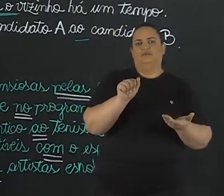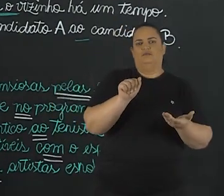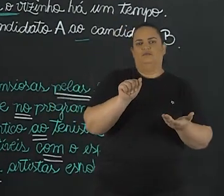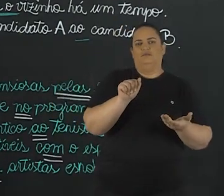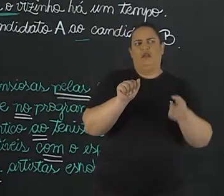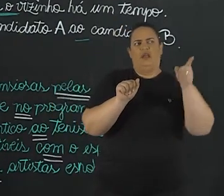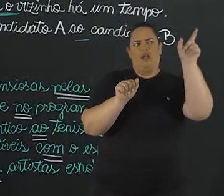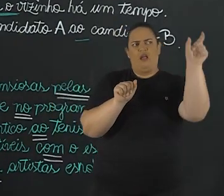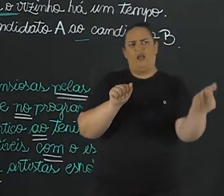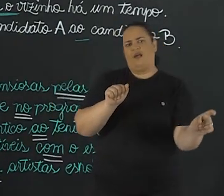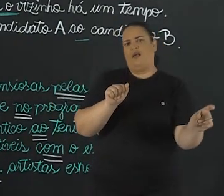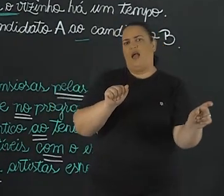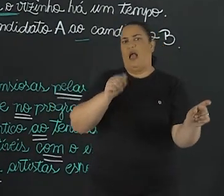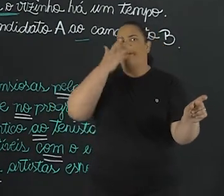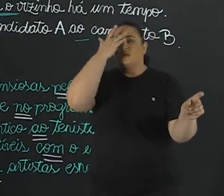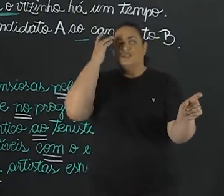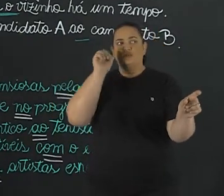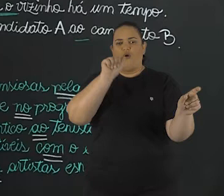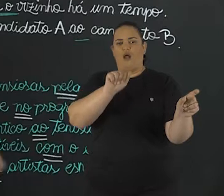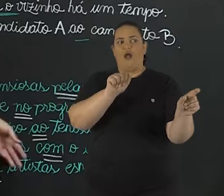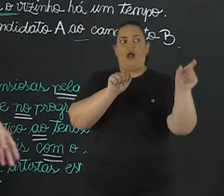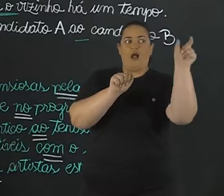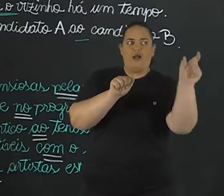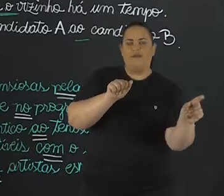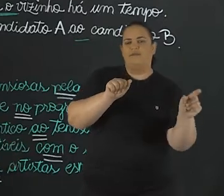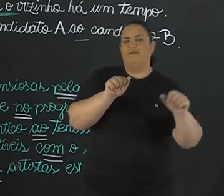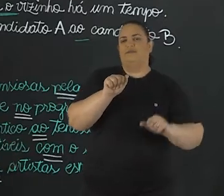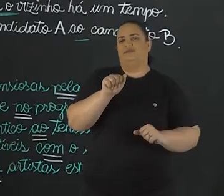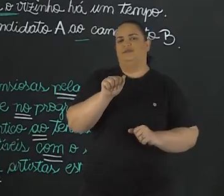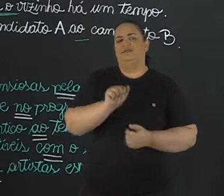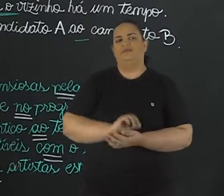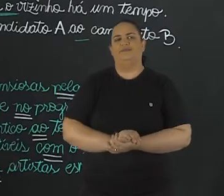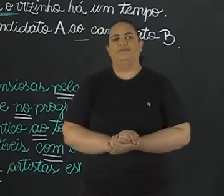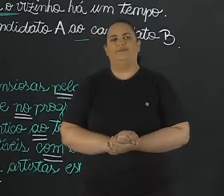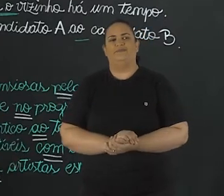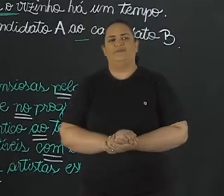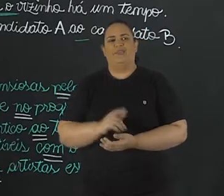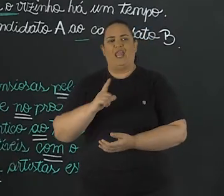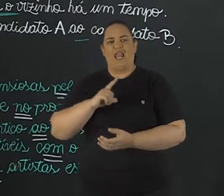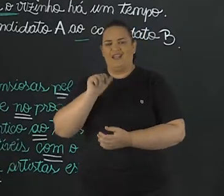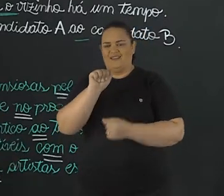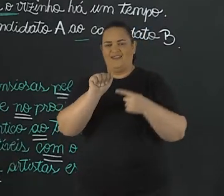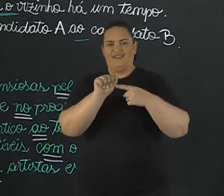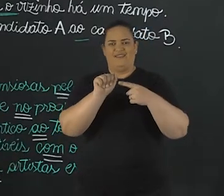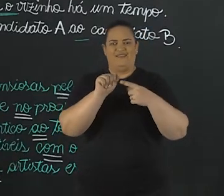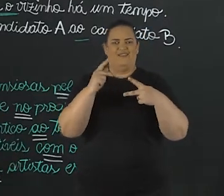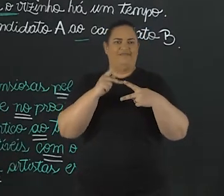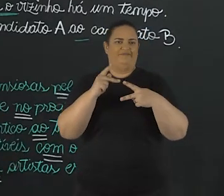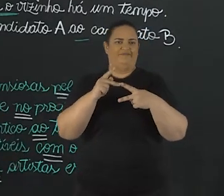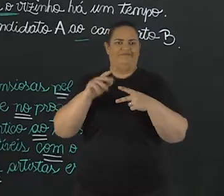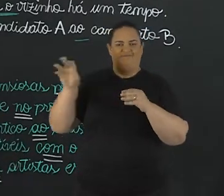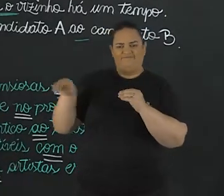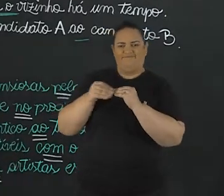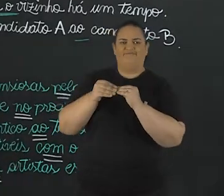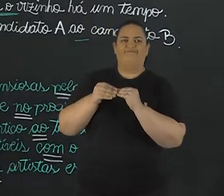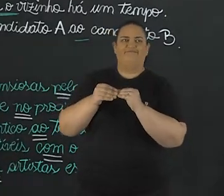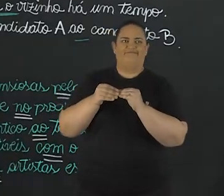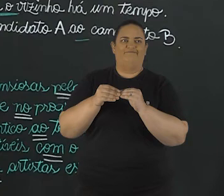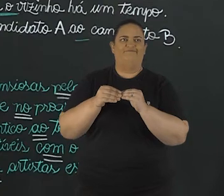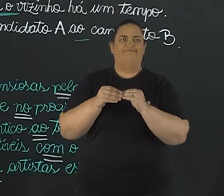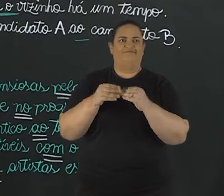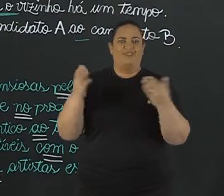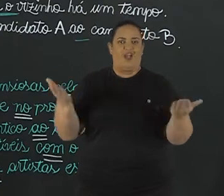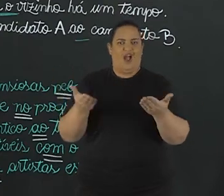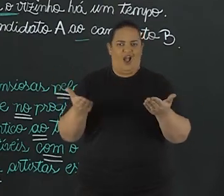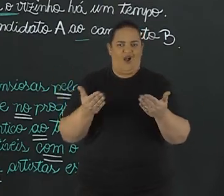caso aqui, com o substantivo horror e o seu complemento a artistas snobs. Então, a partir de agora, quando